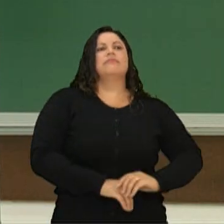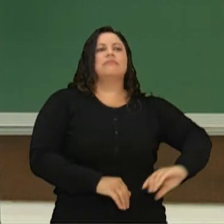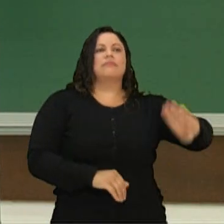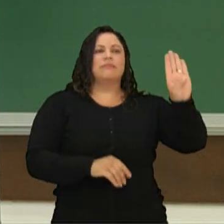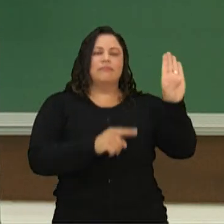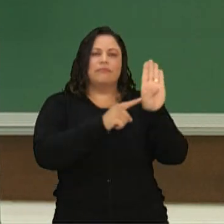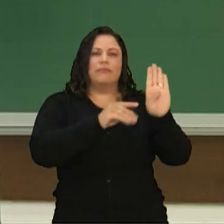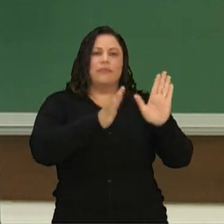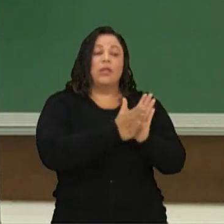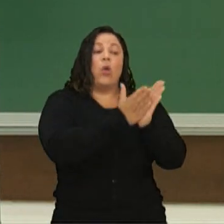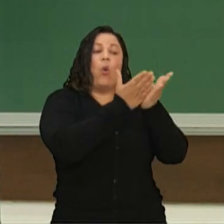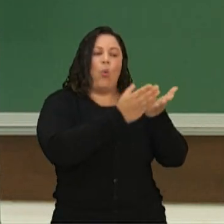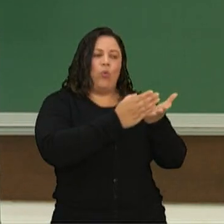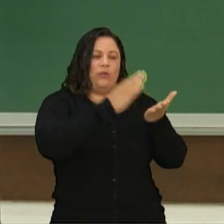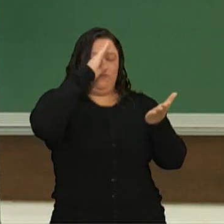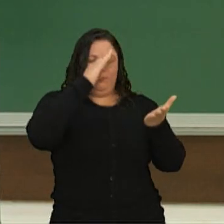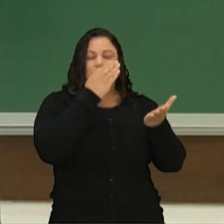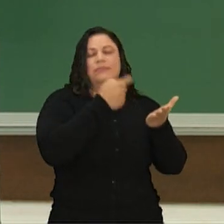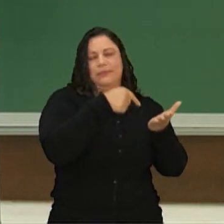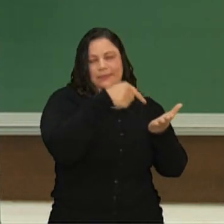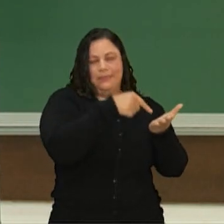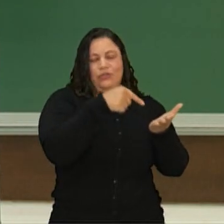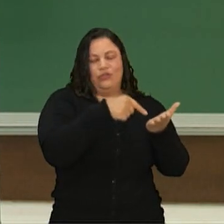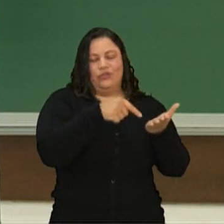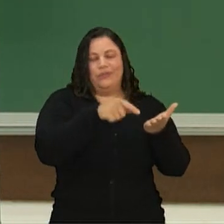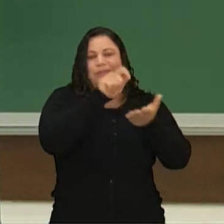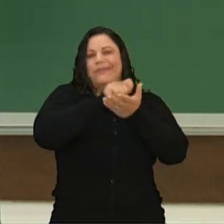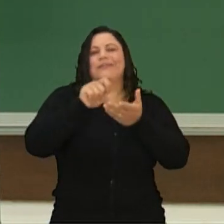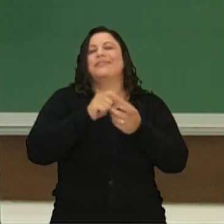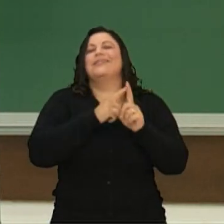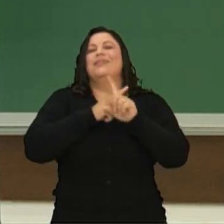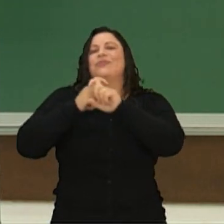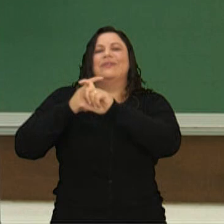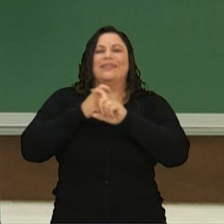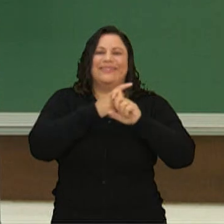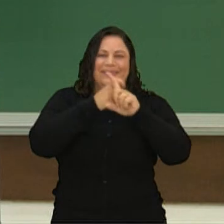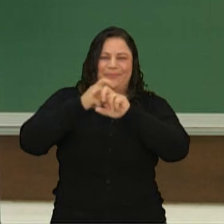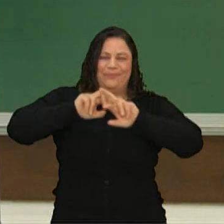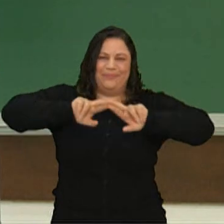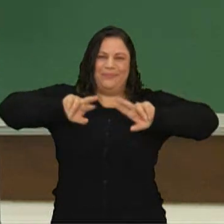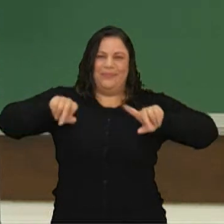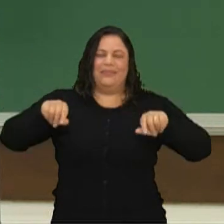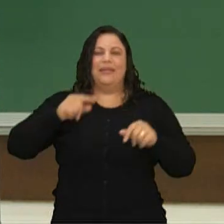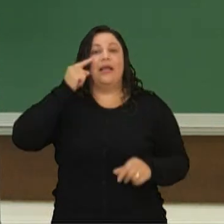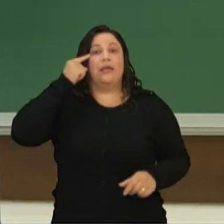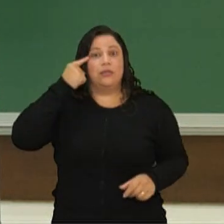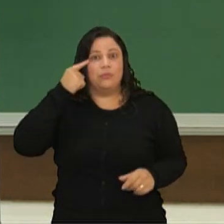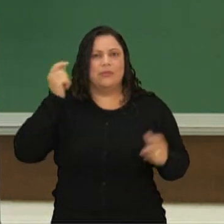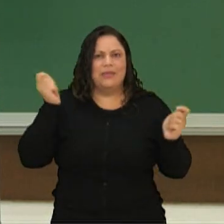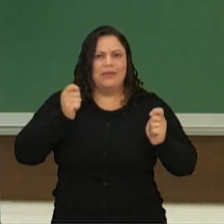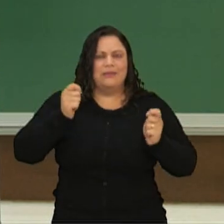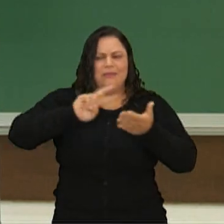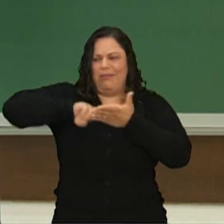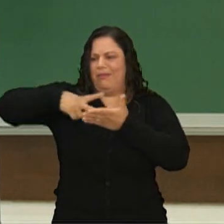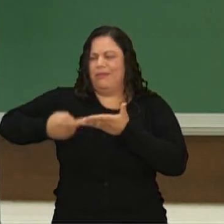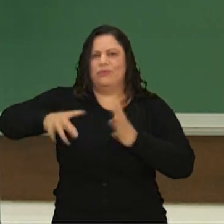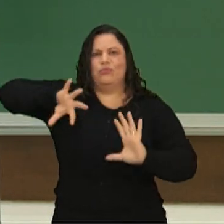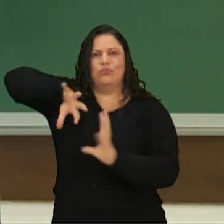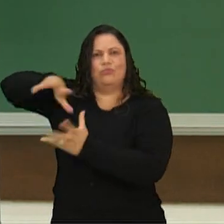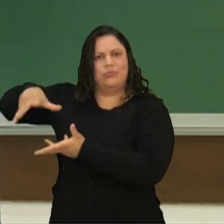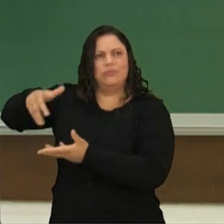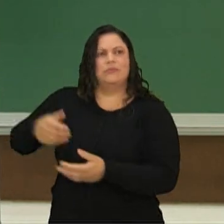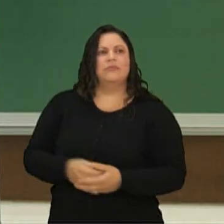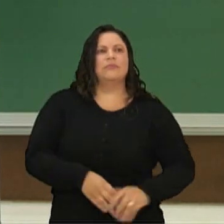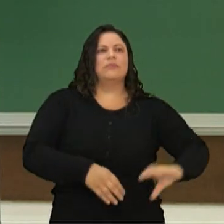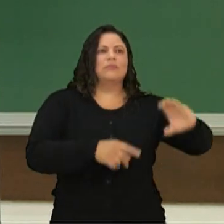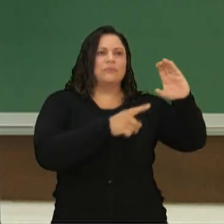ou Alcorão, foi escrito em japonês e depois traduzido para o resto do mundo. Letra C, atualmente a religião